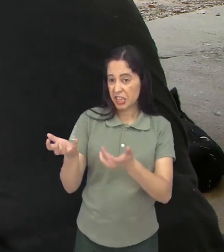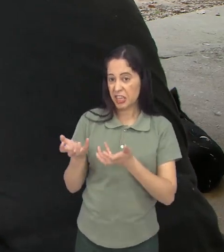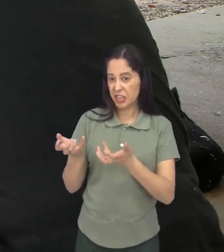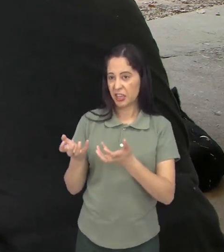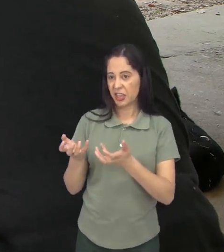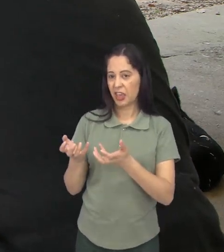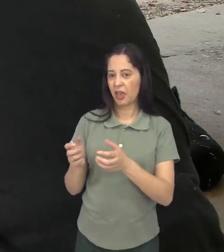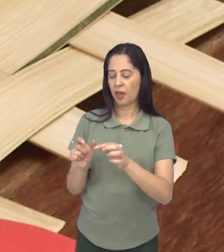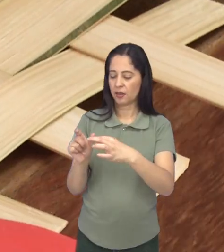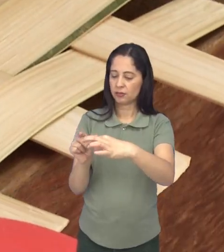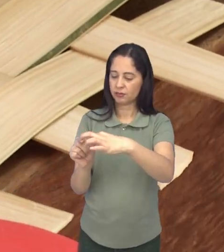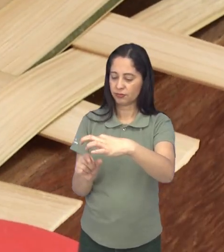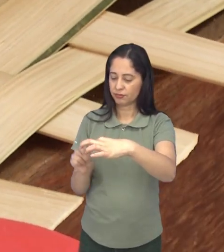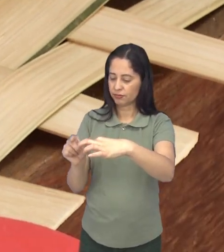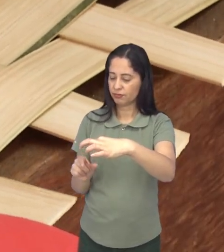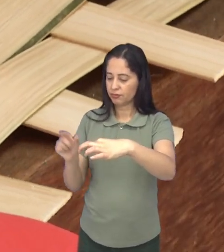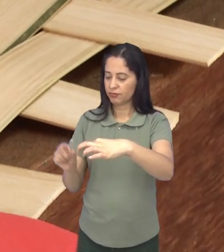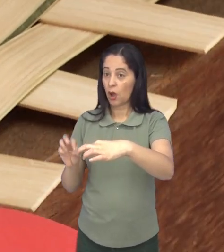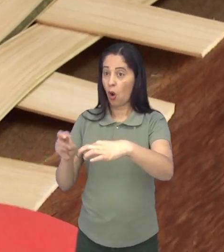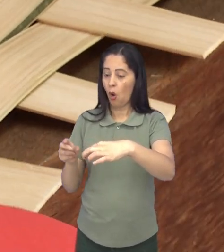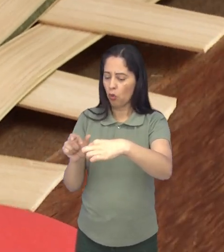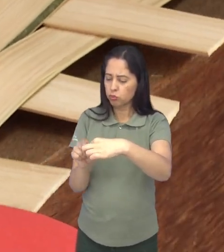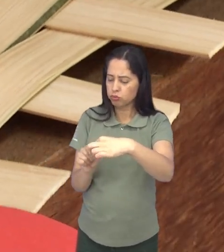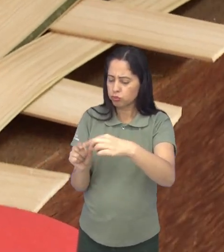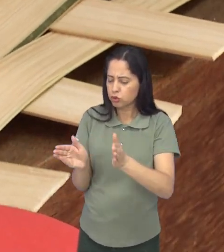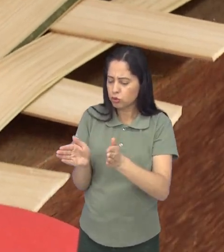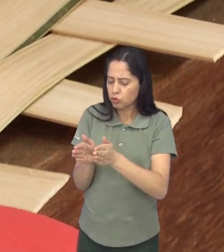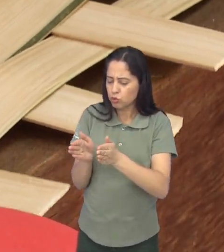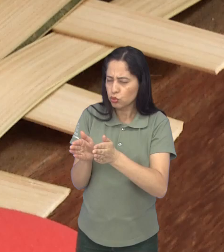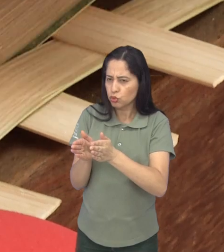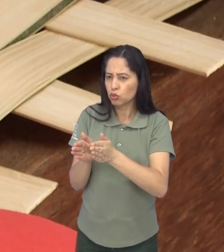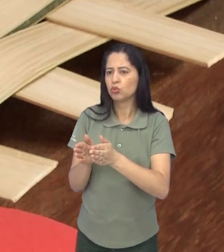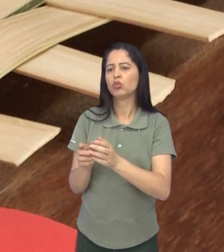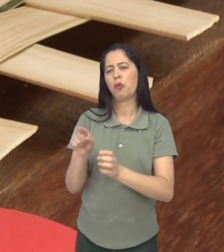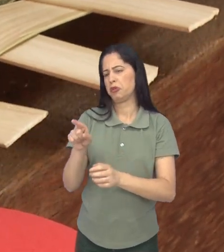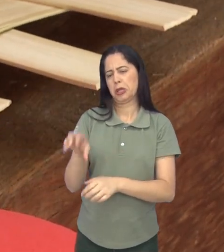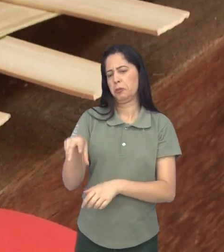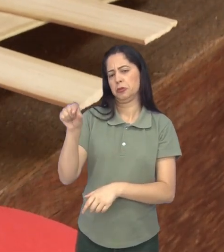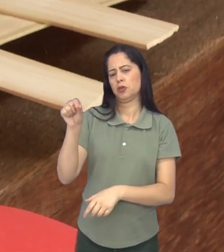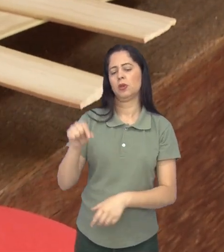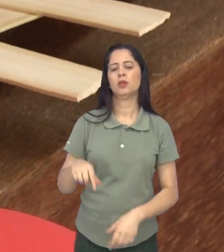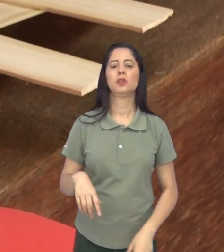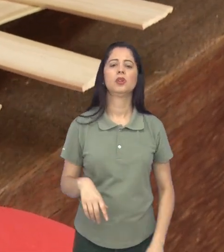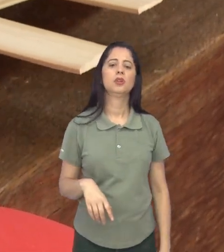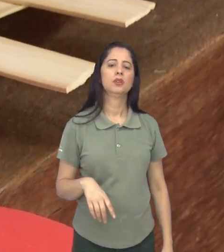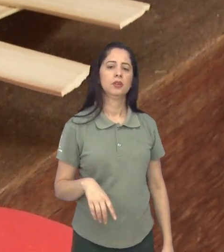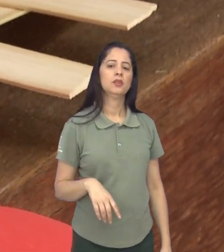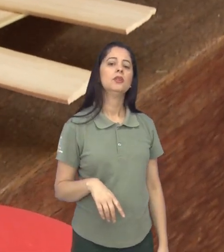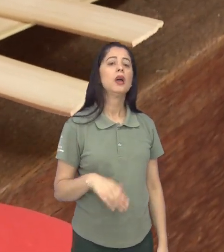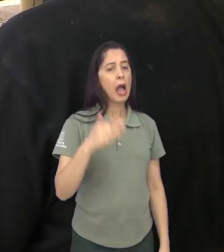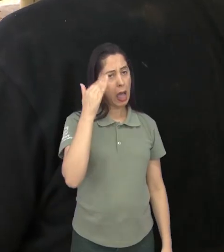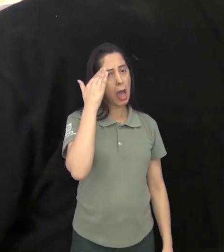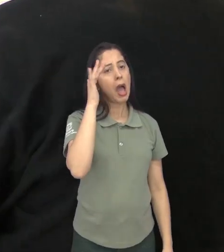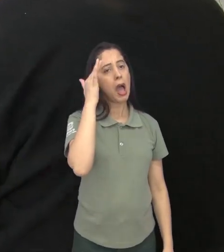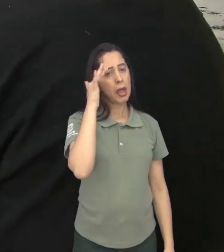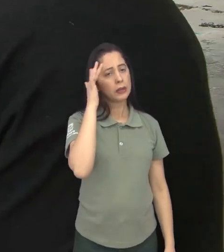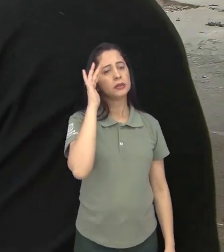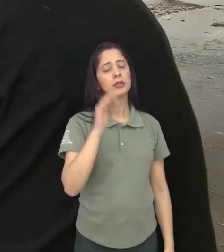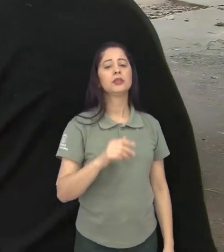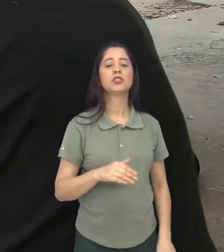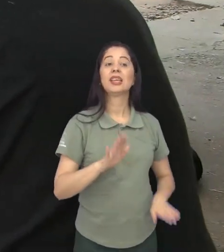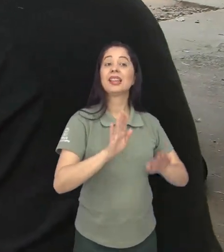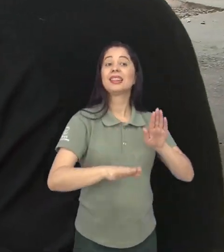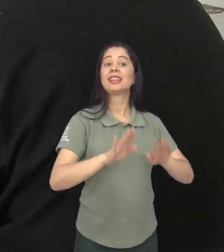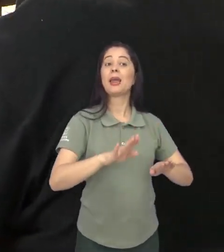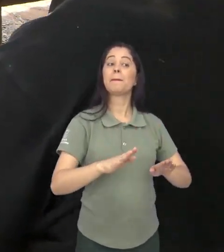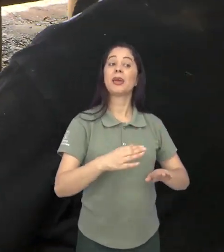quer todo fechado ou você quer com abertura igual aquele lá? Ah, pode. Entendi.